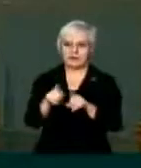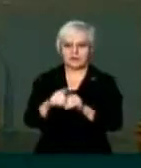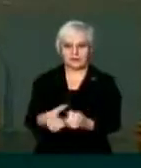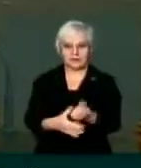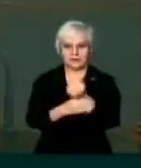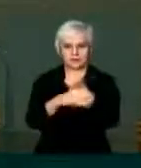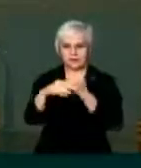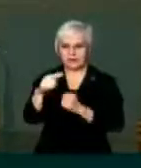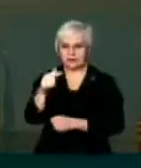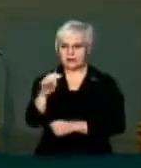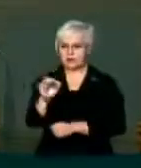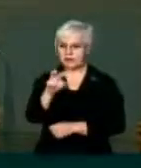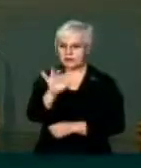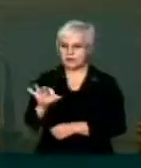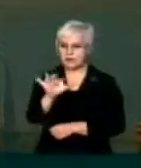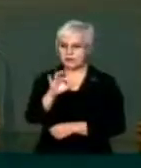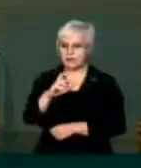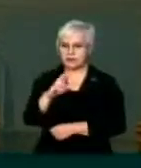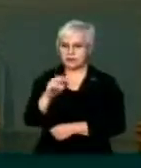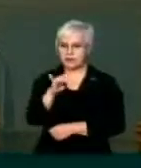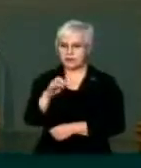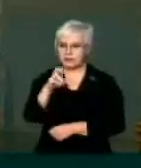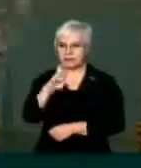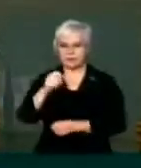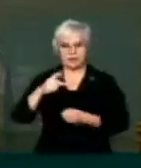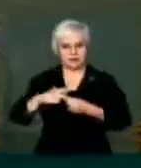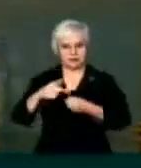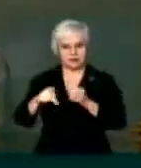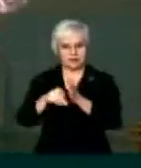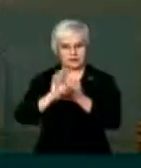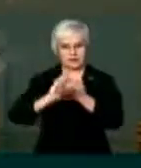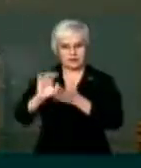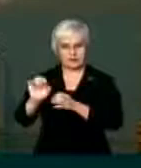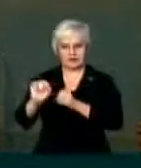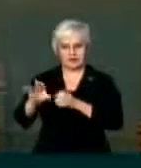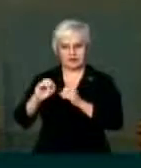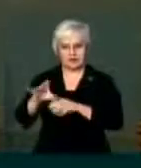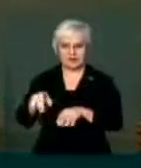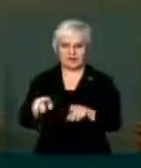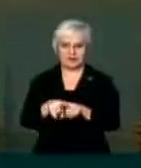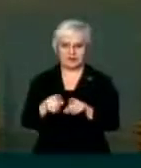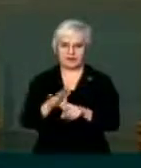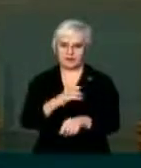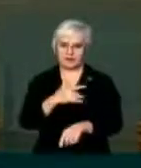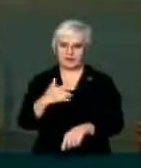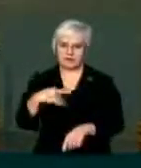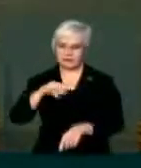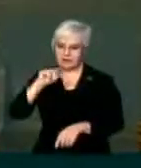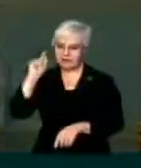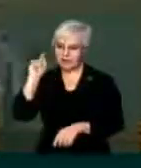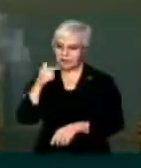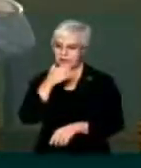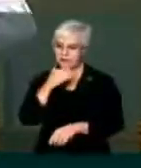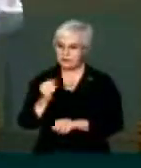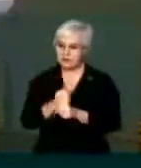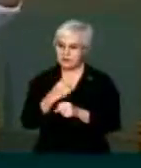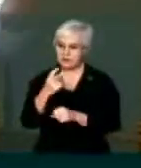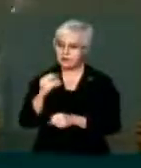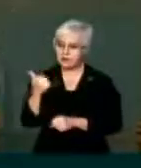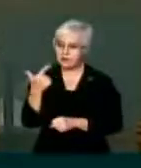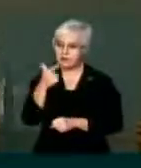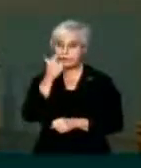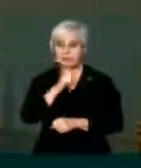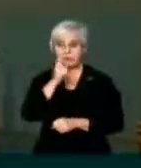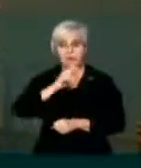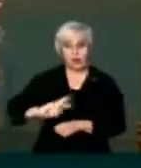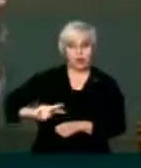garantia dos 75% dos royalties do petróleo para contratos execuíveis desde dezembro de 2012, para dobrar,